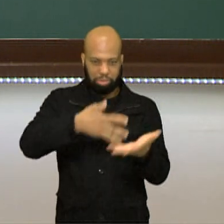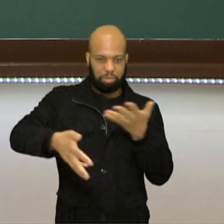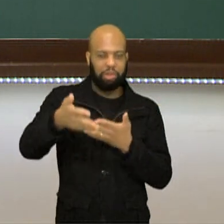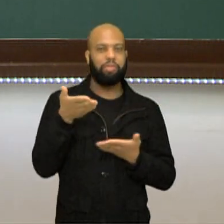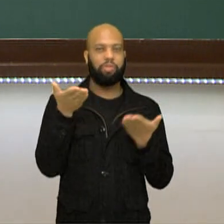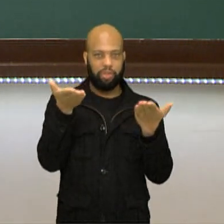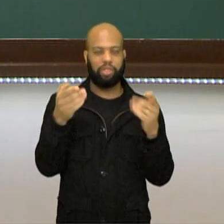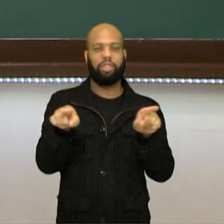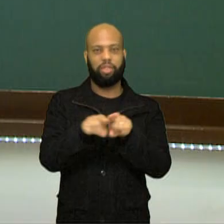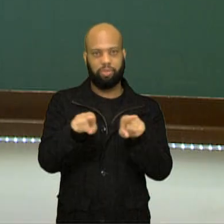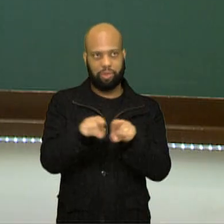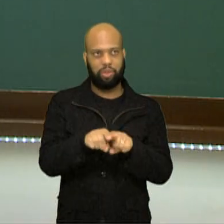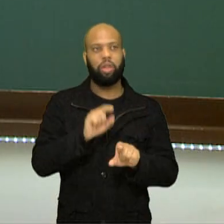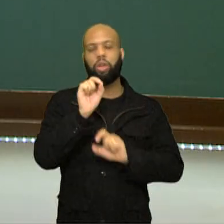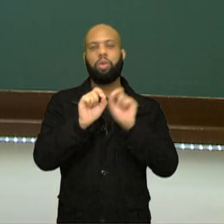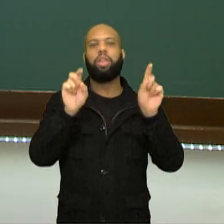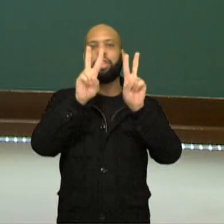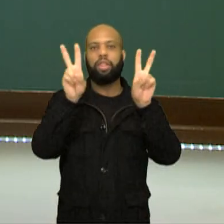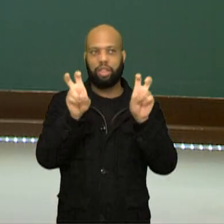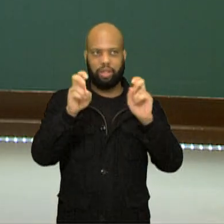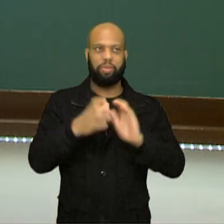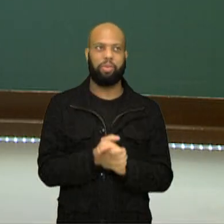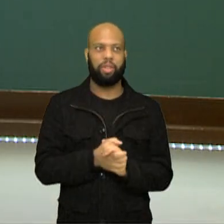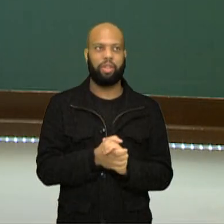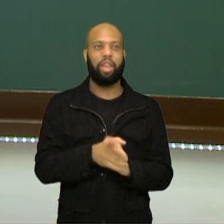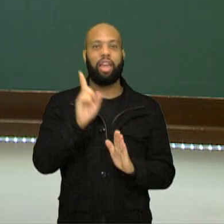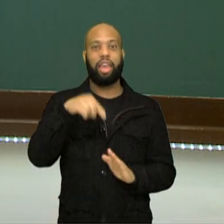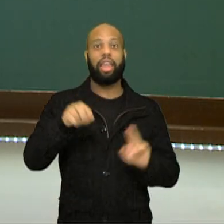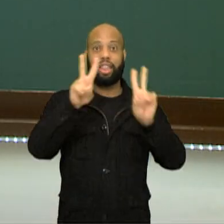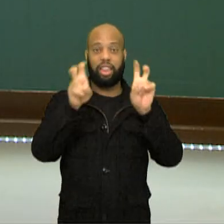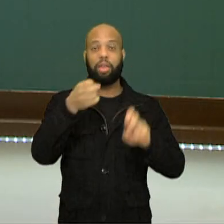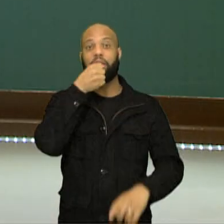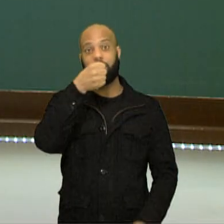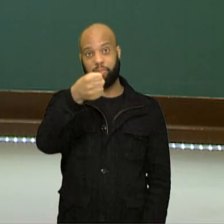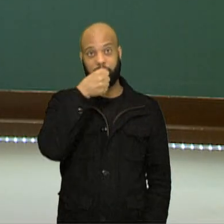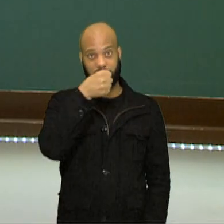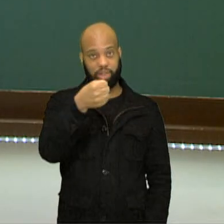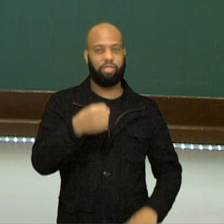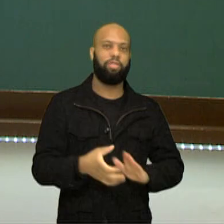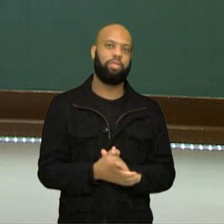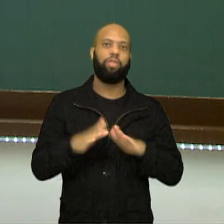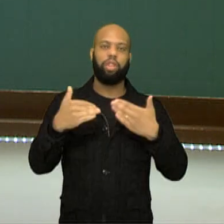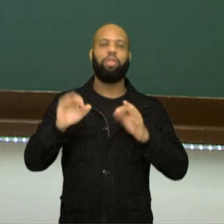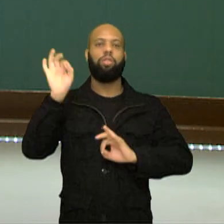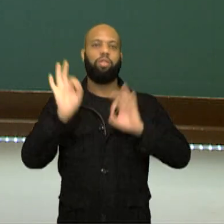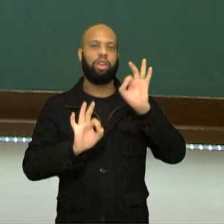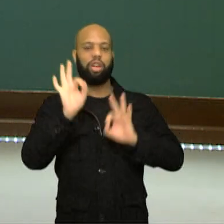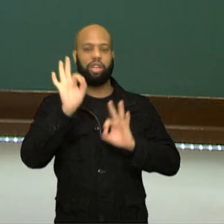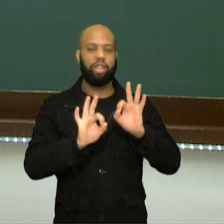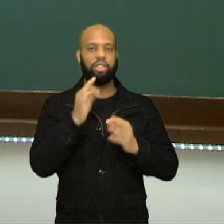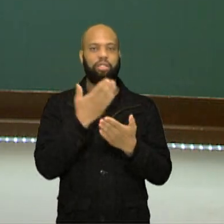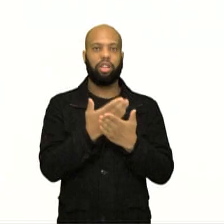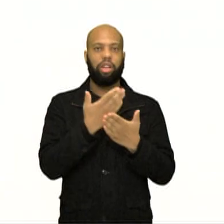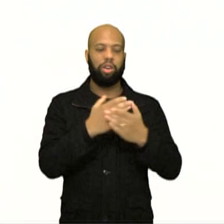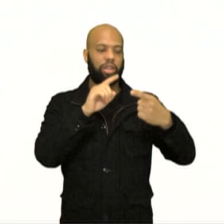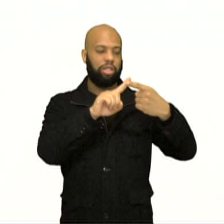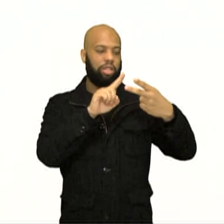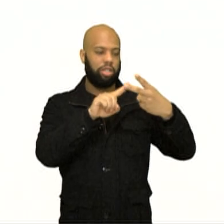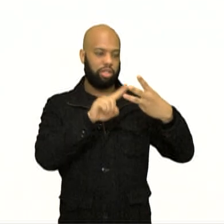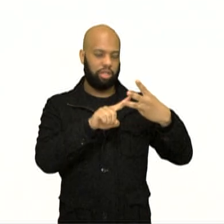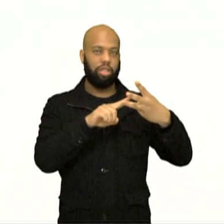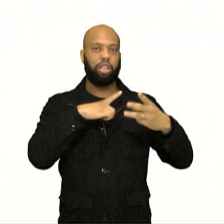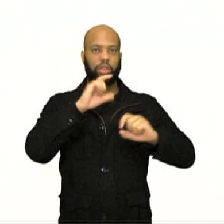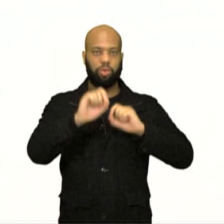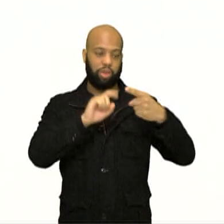que vai navegar sobre as águas da reportagem. Então a nossa aula se organiza em 3 movimentos. Primeiro a gente